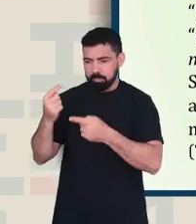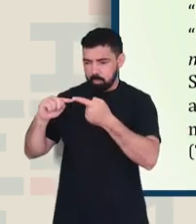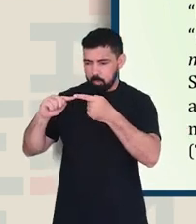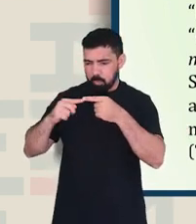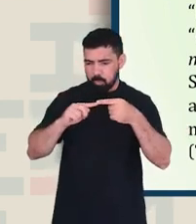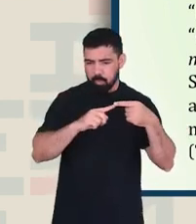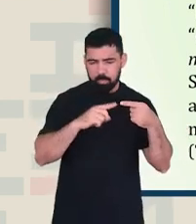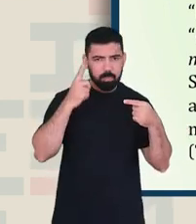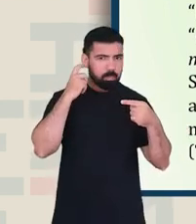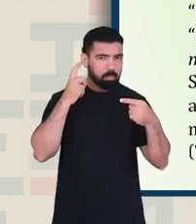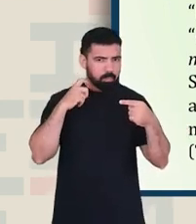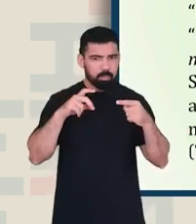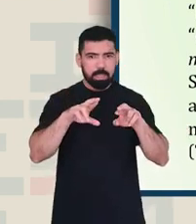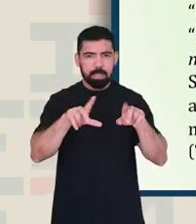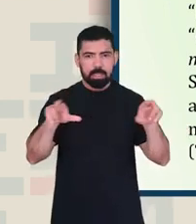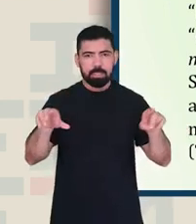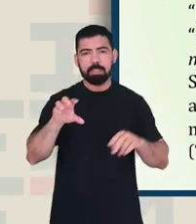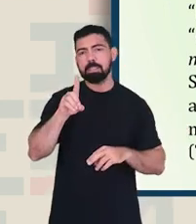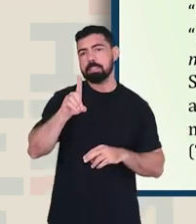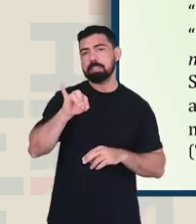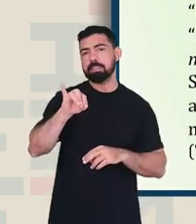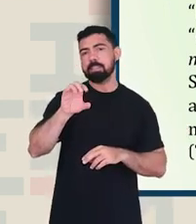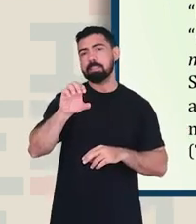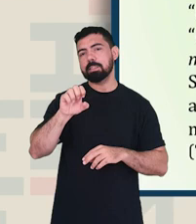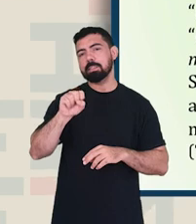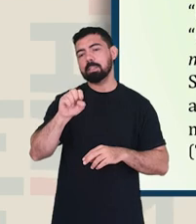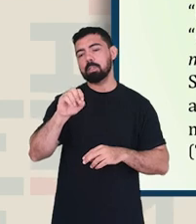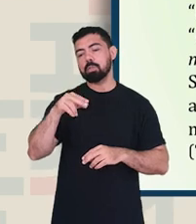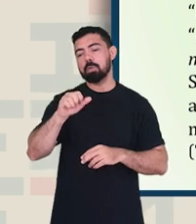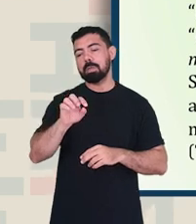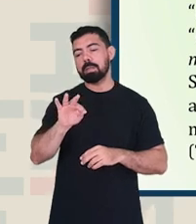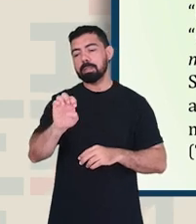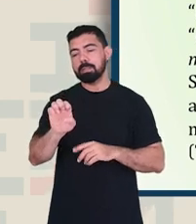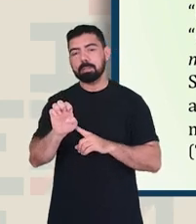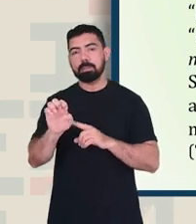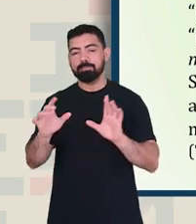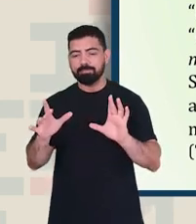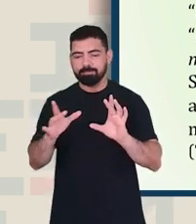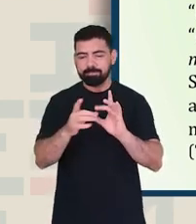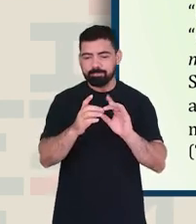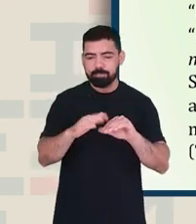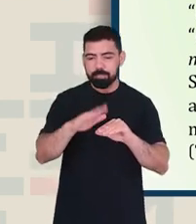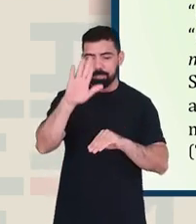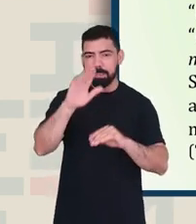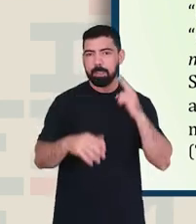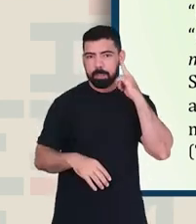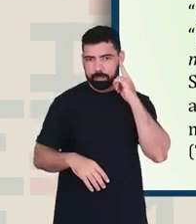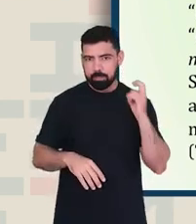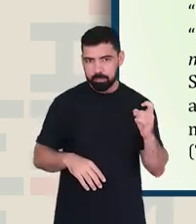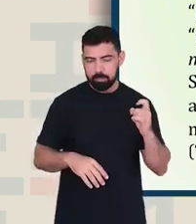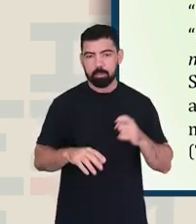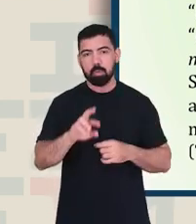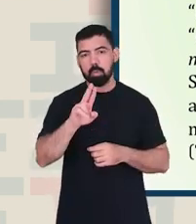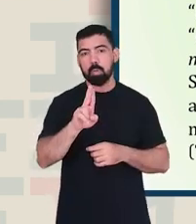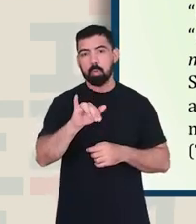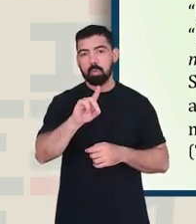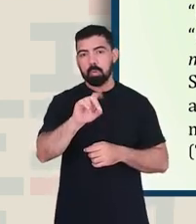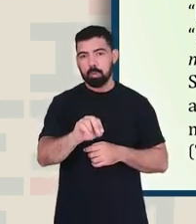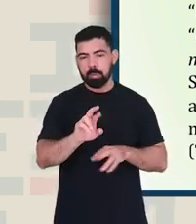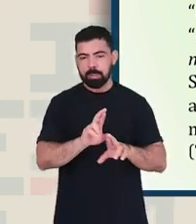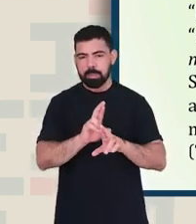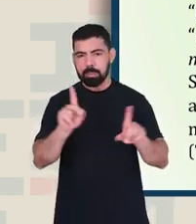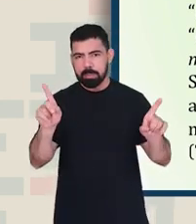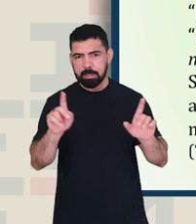de som mais dissonantes, o que se aproxima mais do ruído, mais estranho e